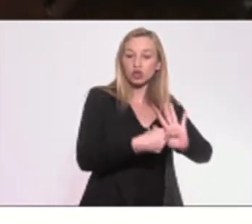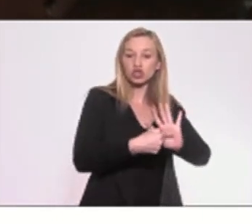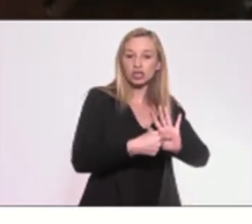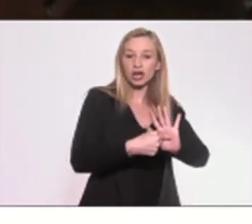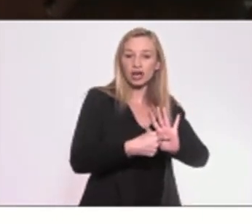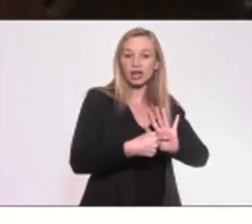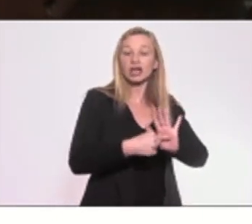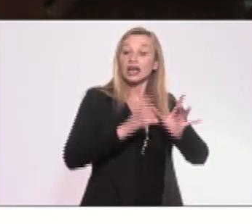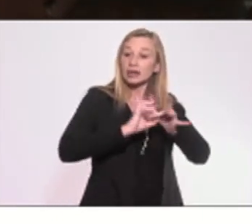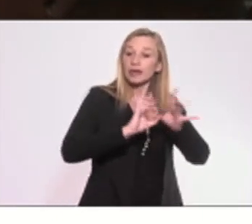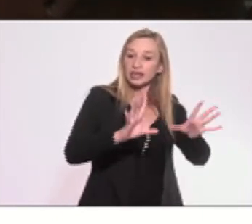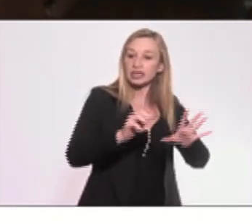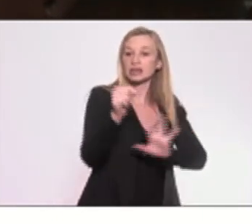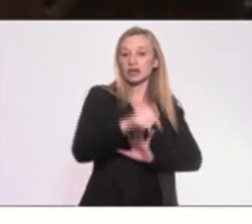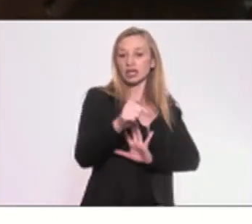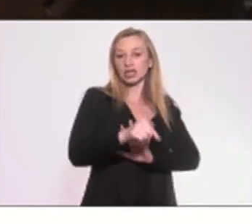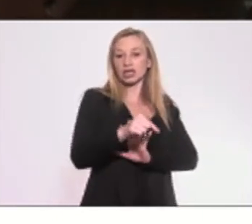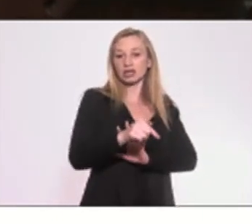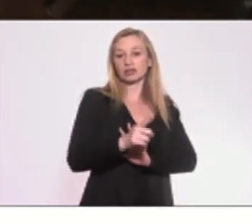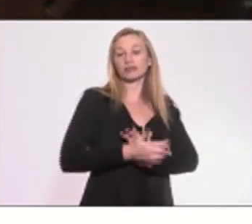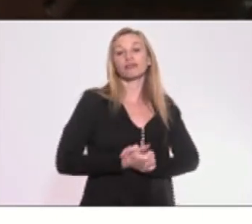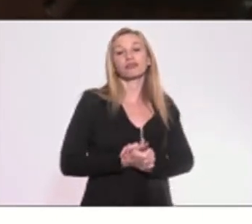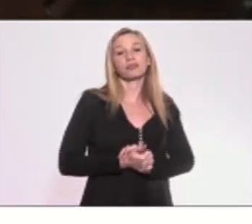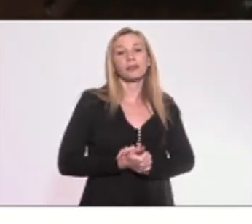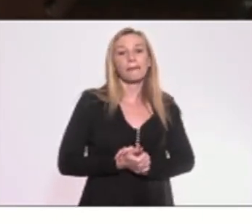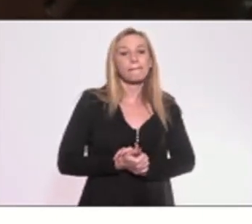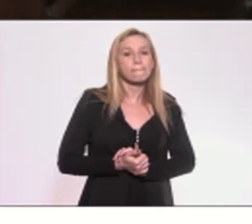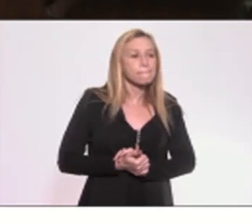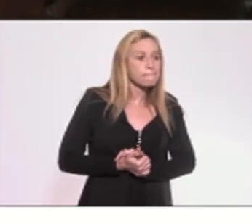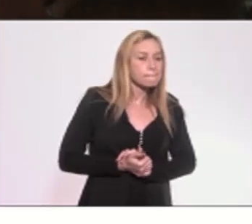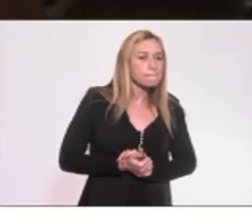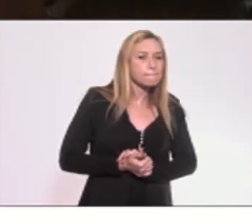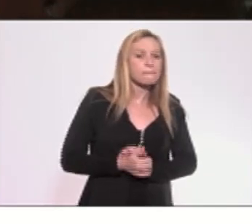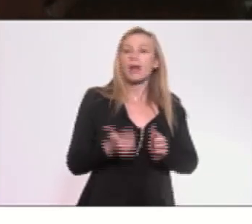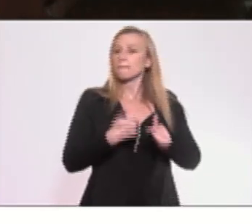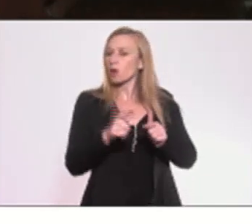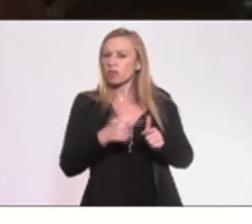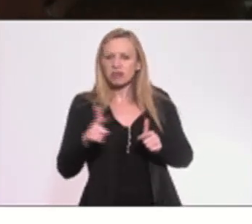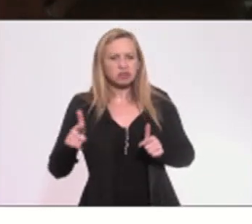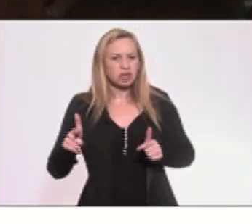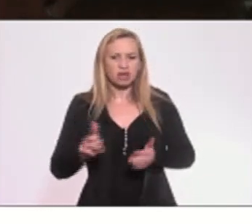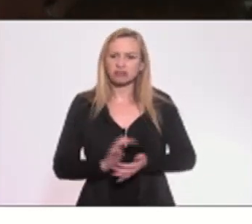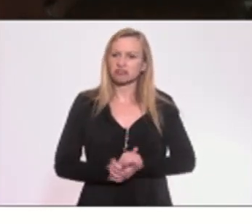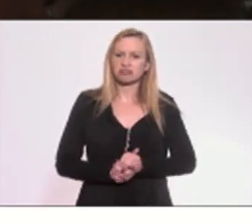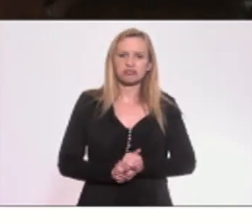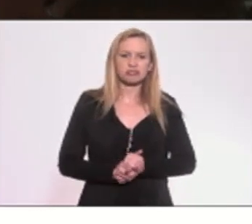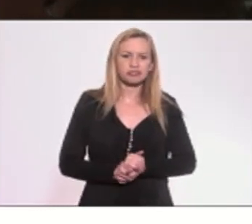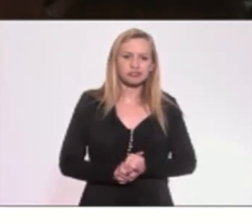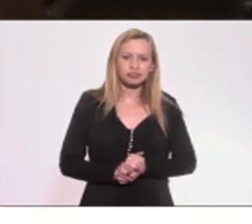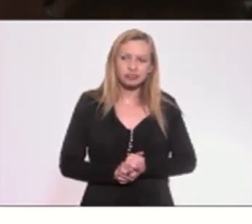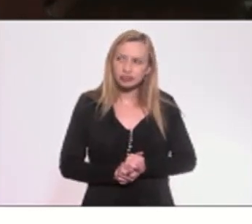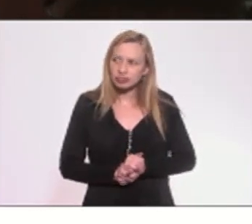determinado a soltura dos deputados. Mas sem problema algum.